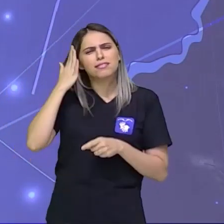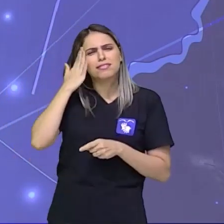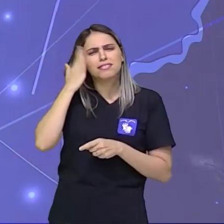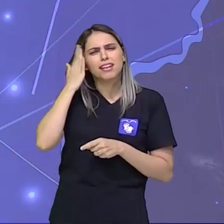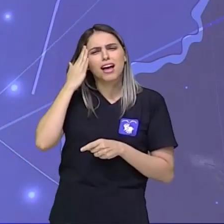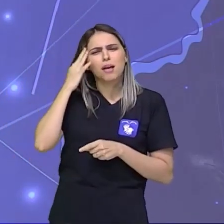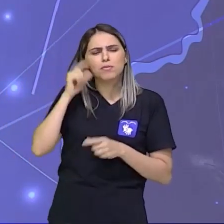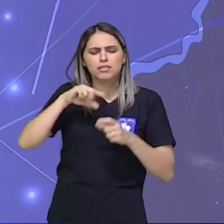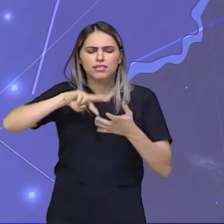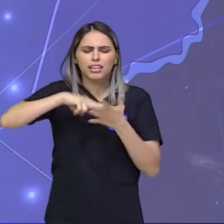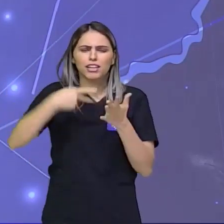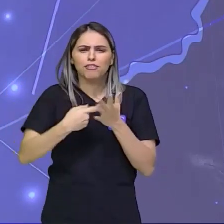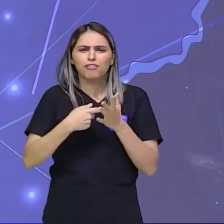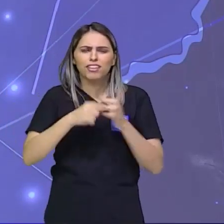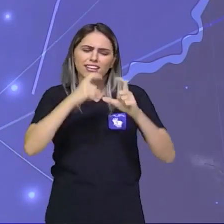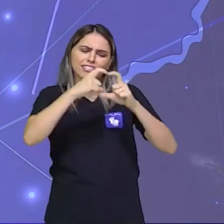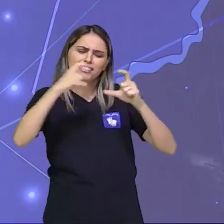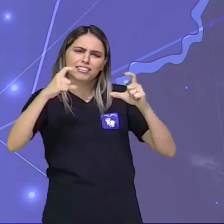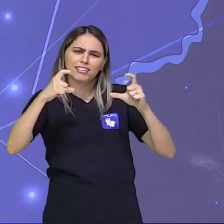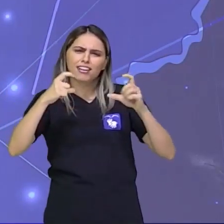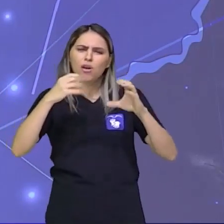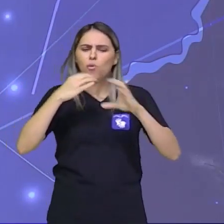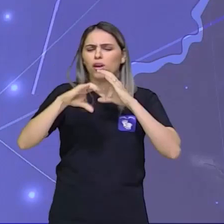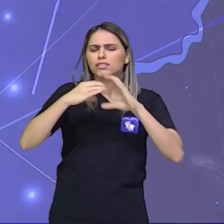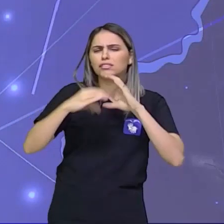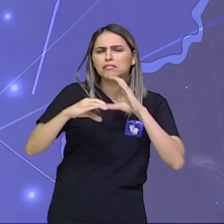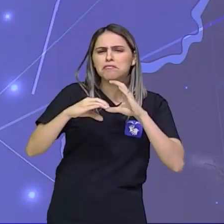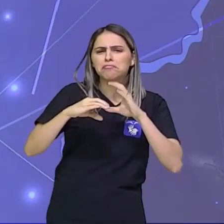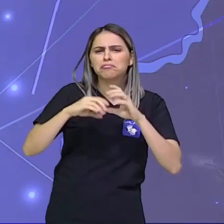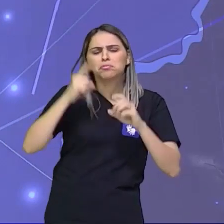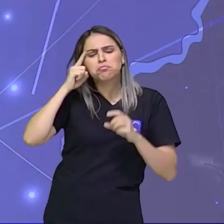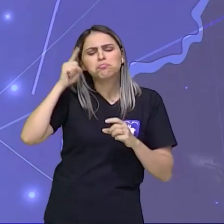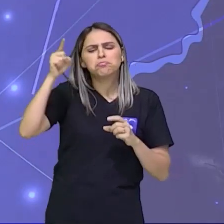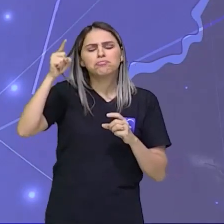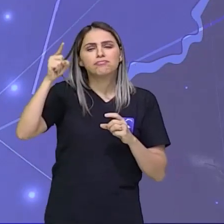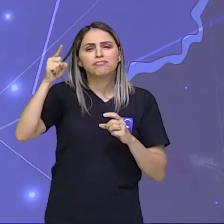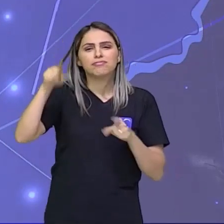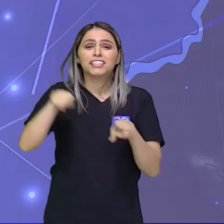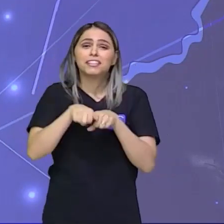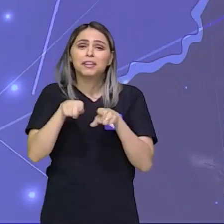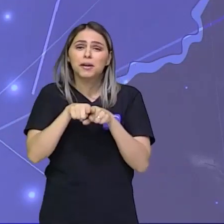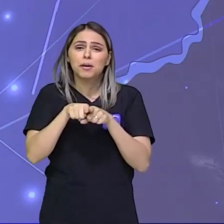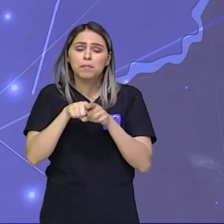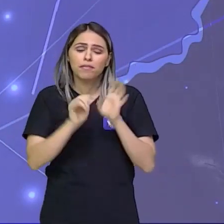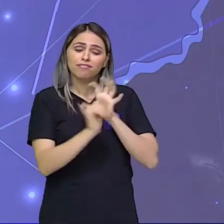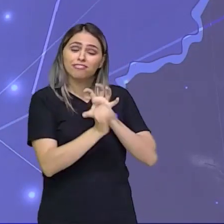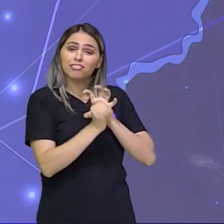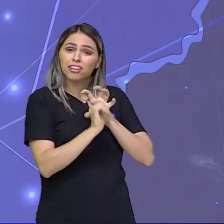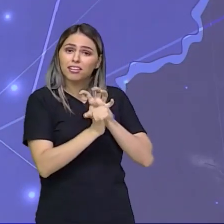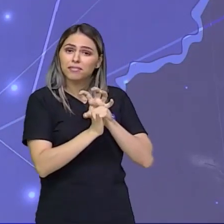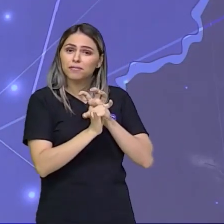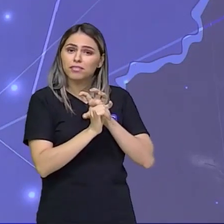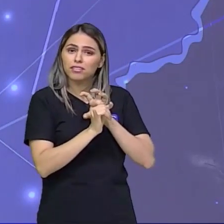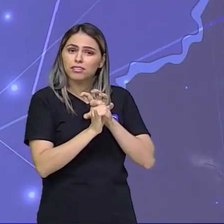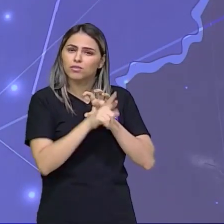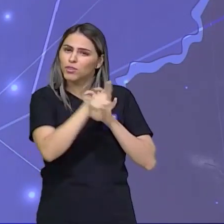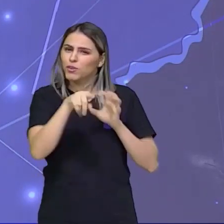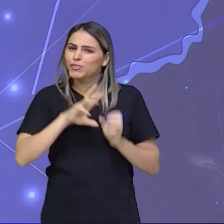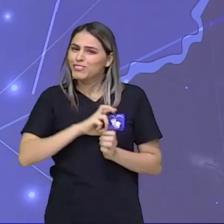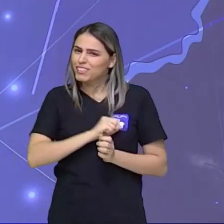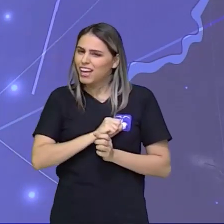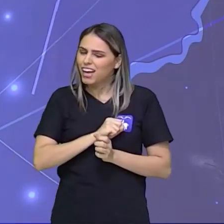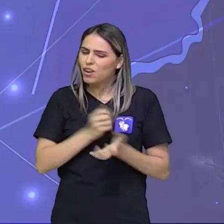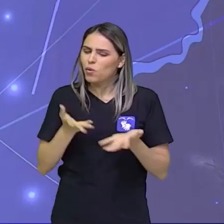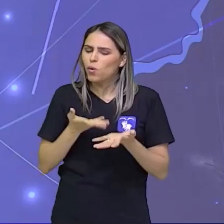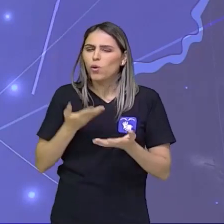é uma tirinha, o que é uma canção, o que é uma adivinha e o que é também uma fábula. Vocês gostaram de